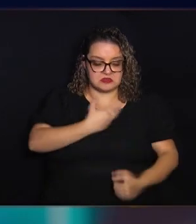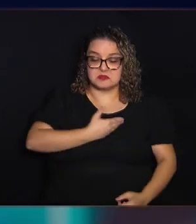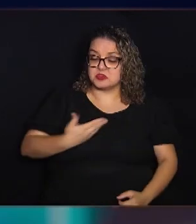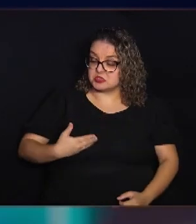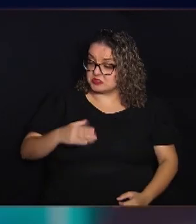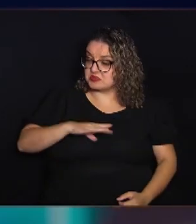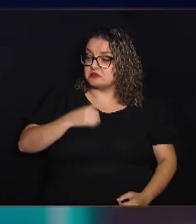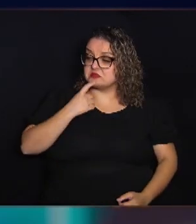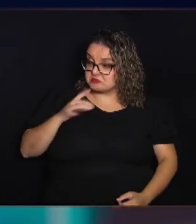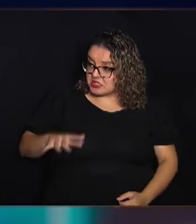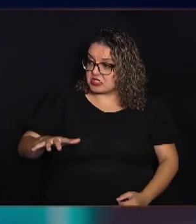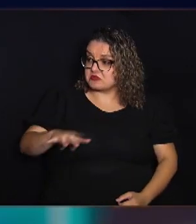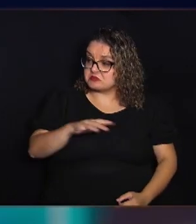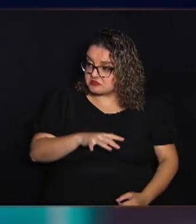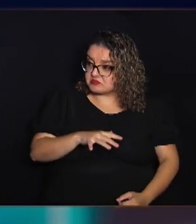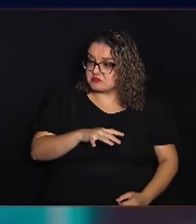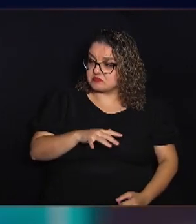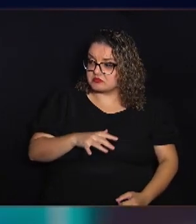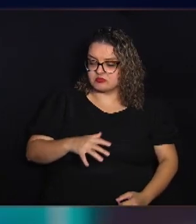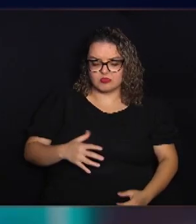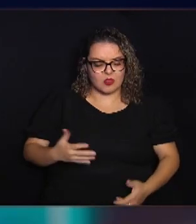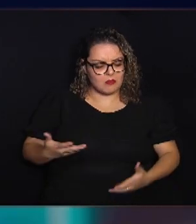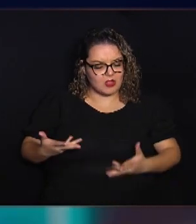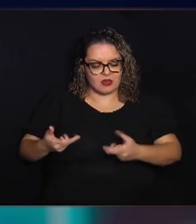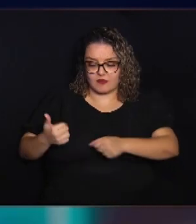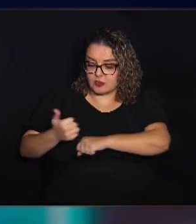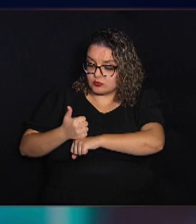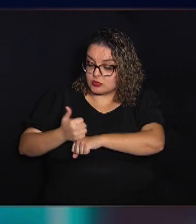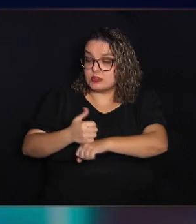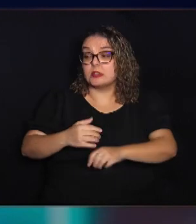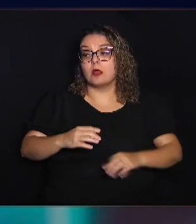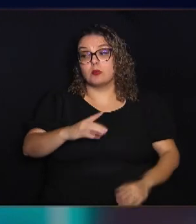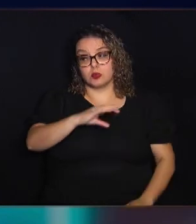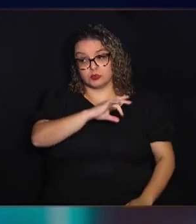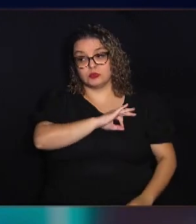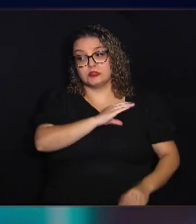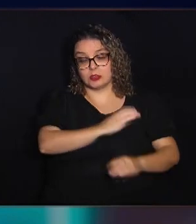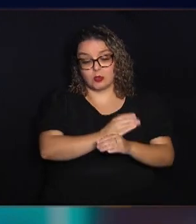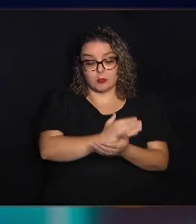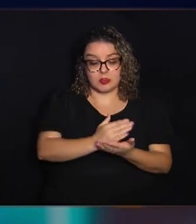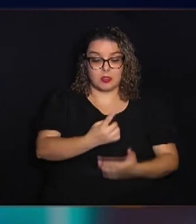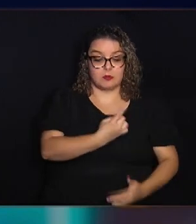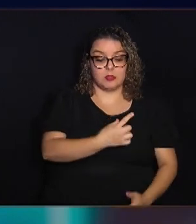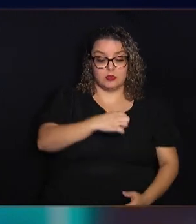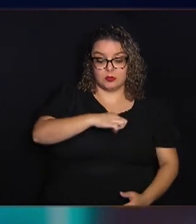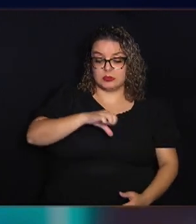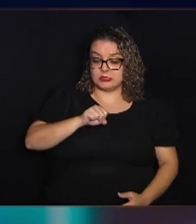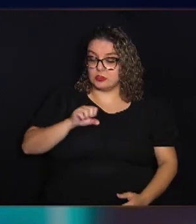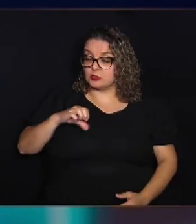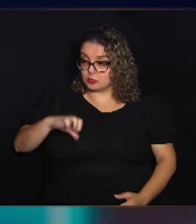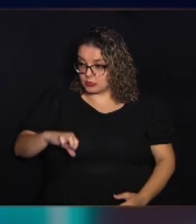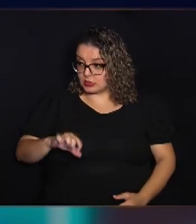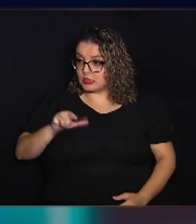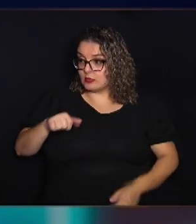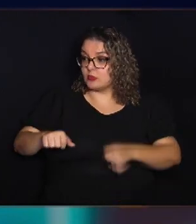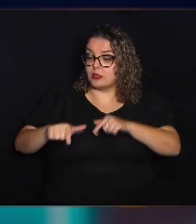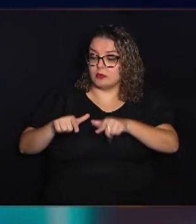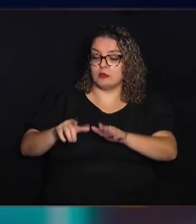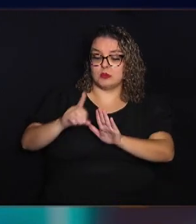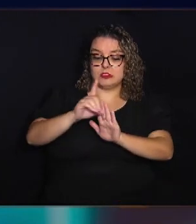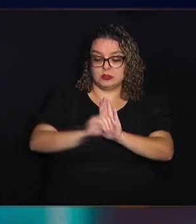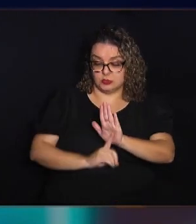e da região. Ao longo de sua brilhante carreira na Polícia Civil, iniciada em 1989, após sua formação em